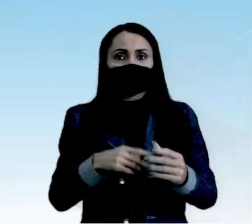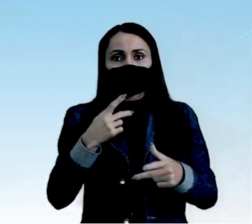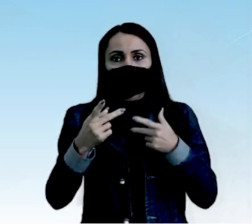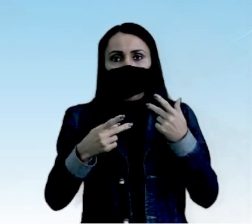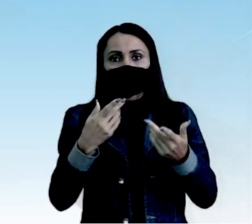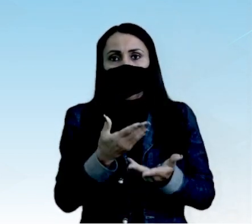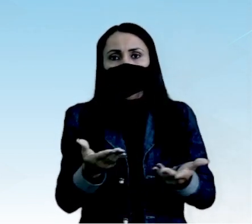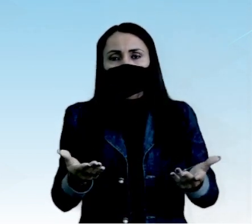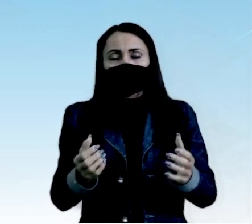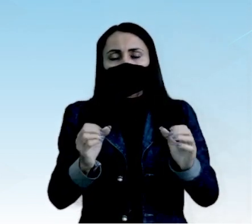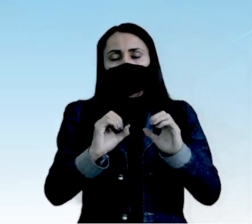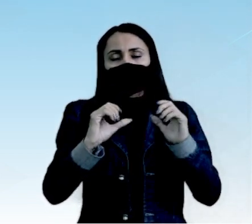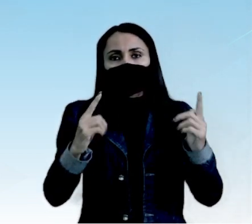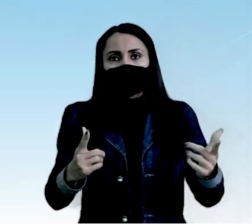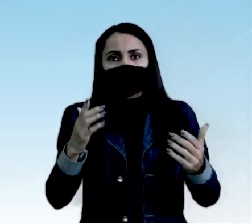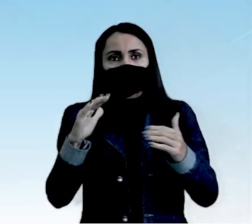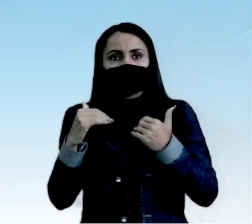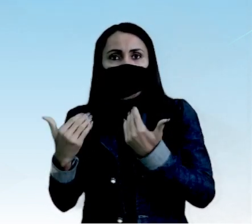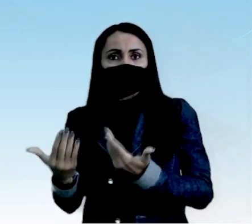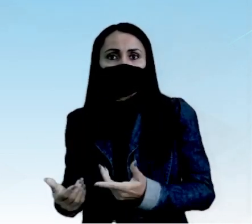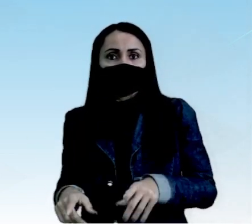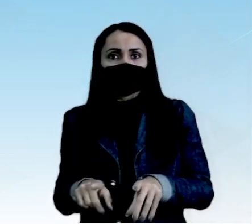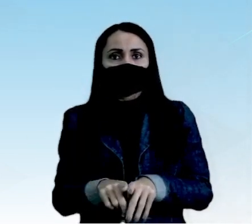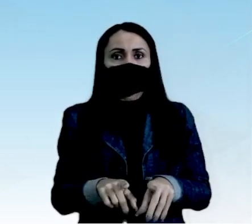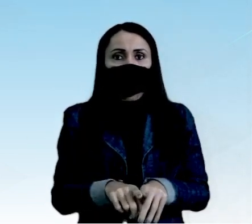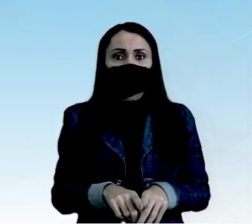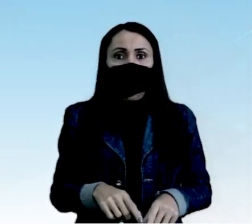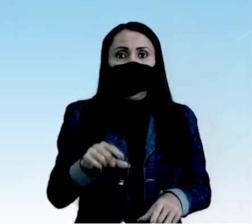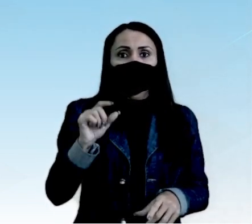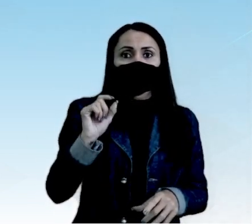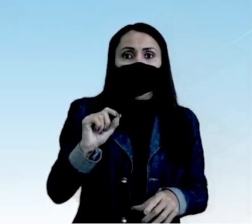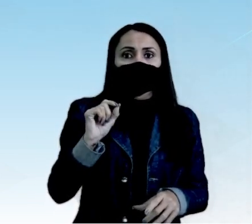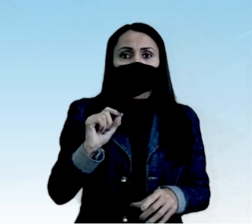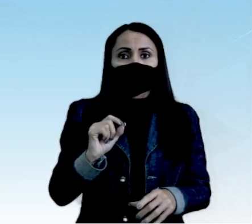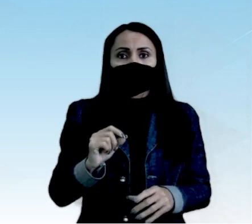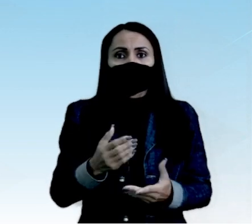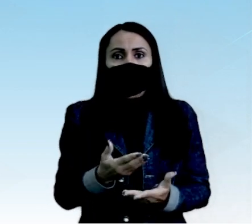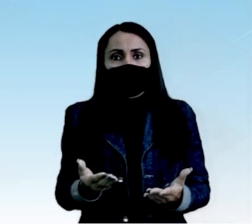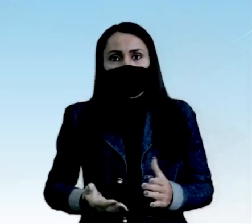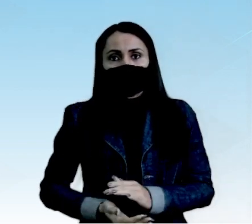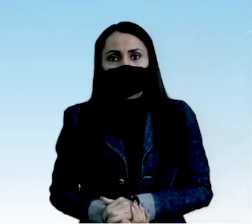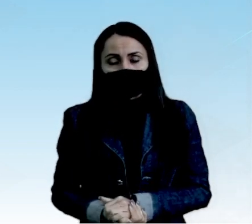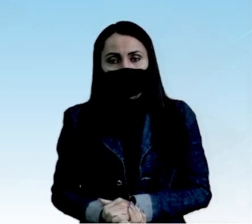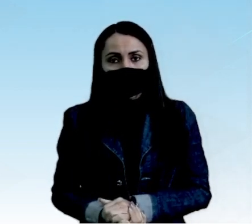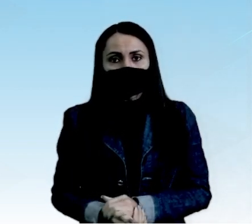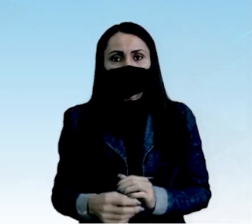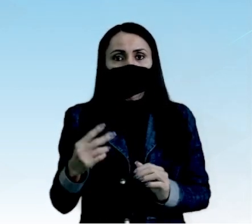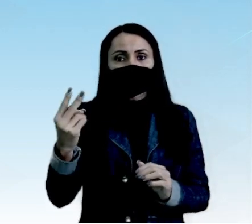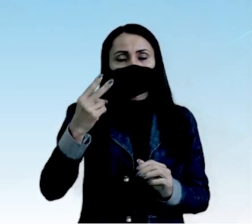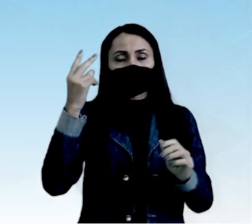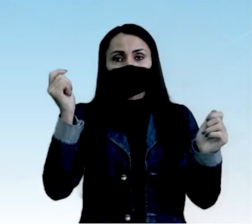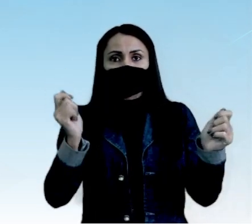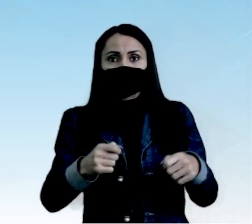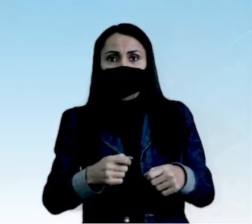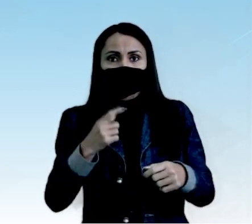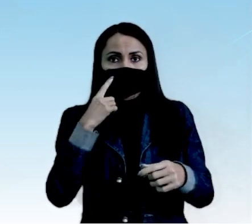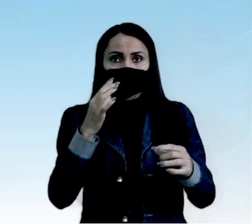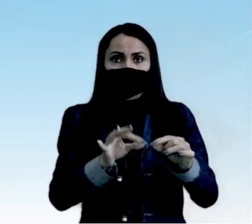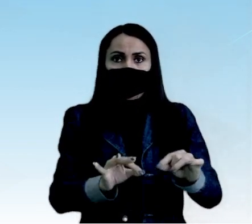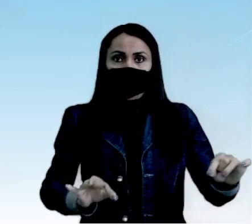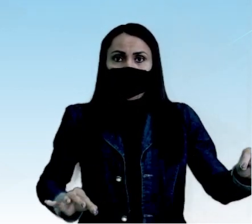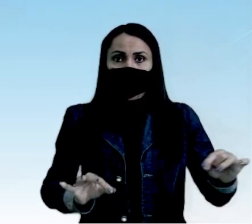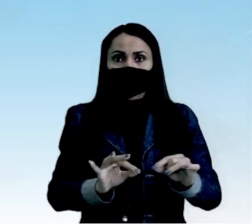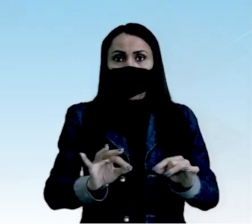E é claro que não pode ficar de fora o relógio do sol. Então o que, é que a gente tem em grandezas e medidas aí? volume e capacidade, medição de